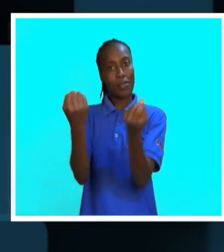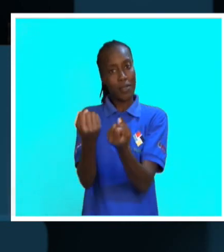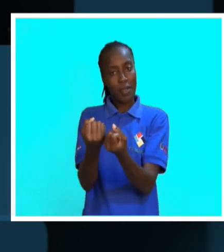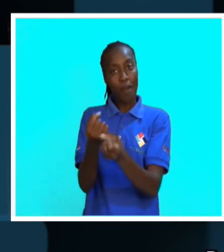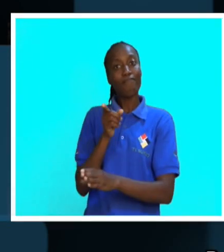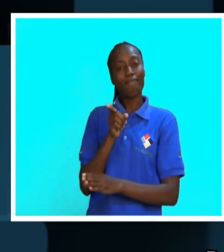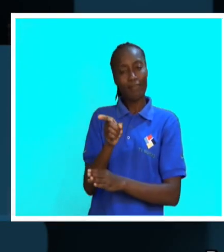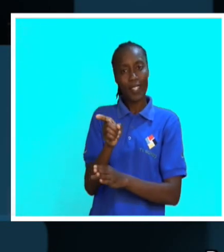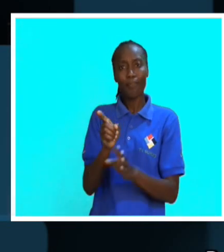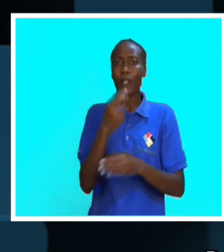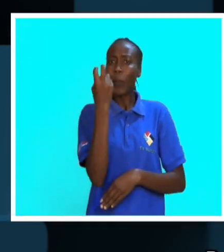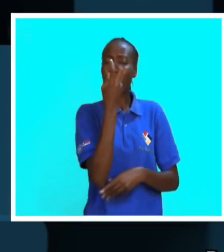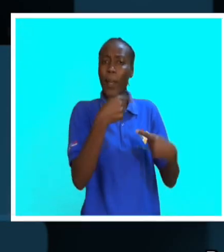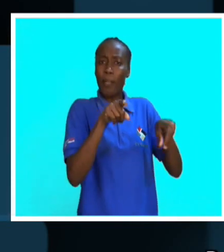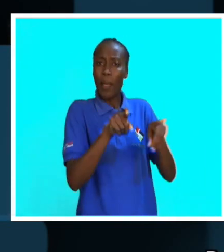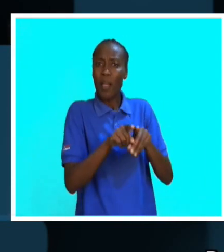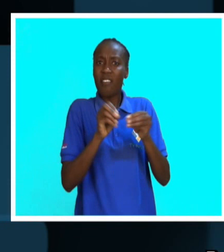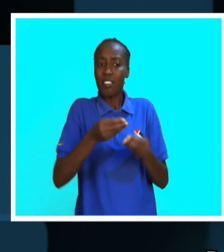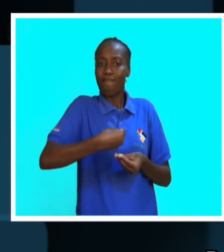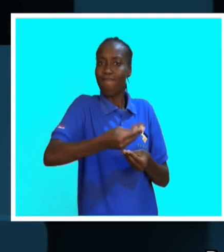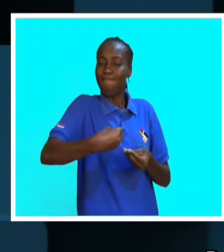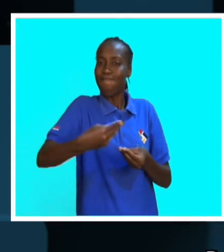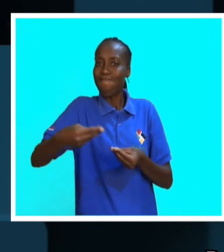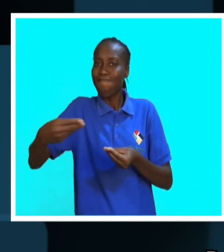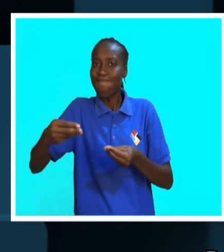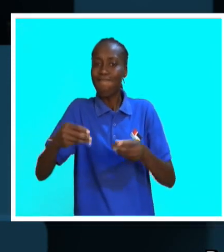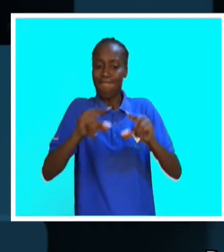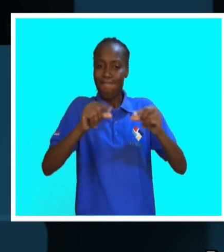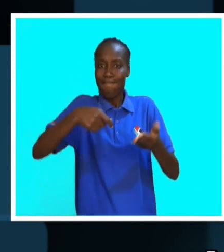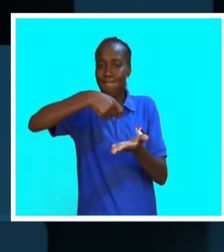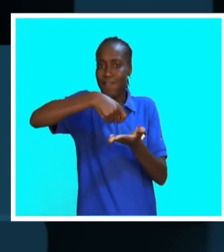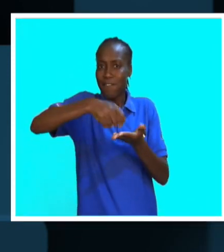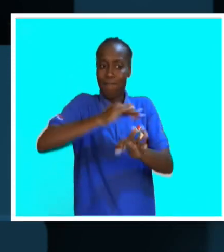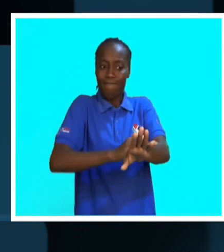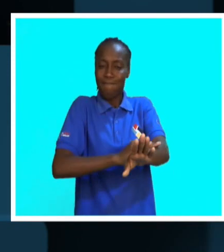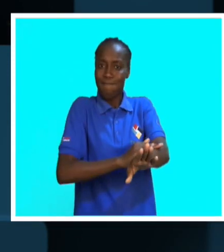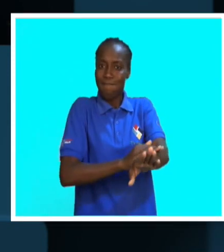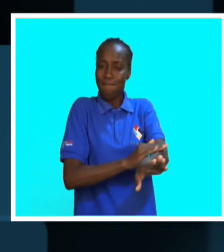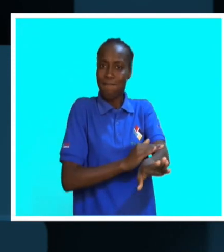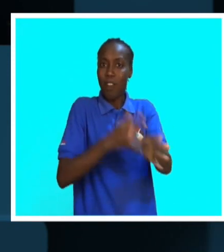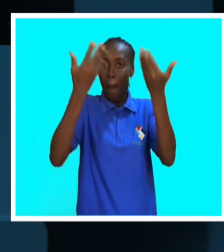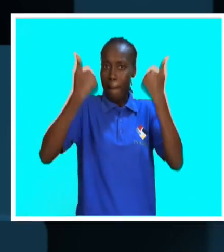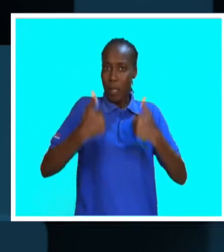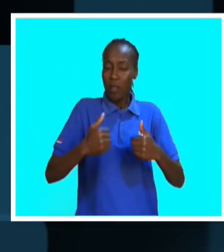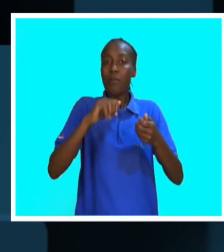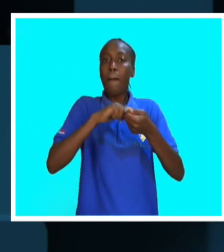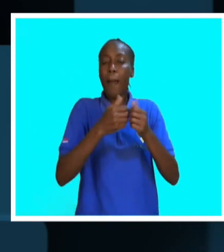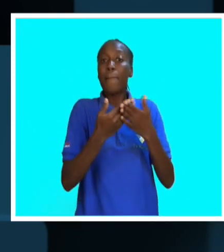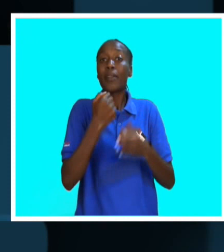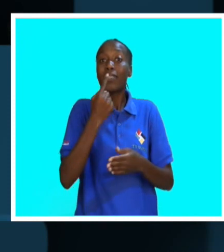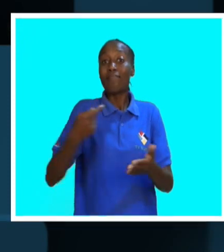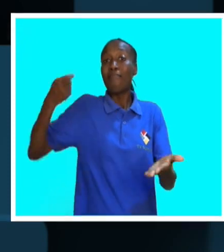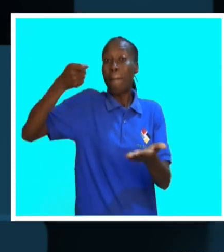associação. Procuramos também fazer a distribuição gratuita dos protetores solares, porque uma das preocupações nossas é a